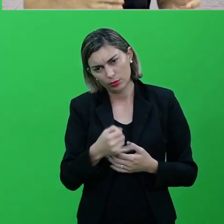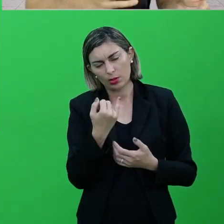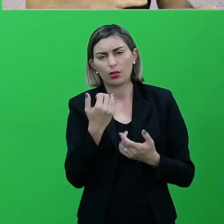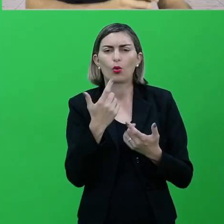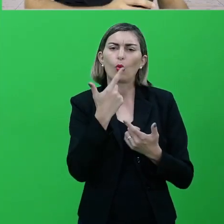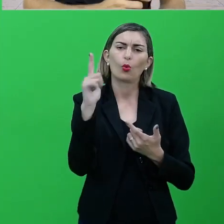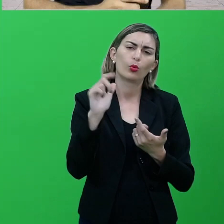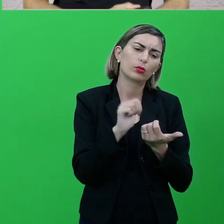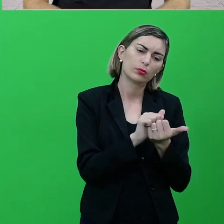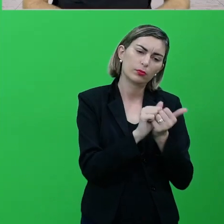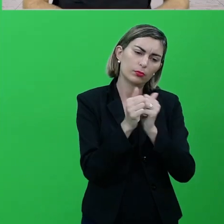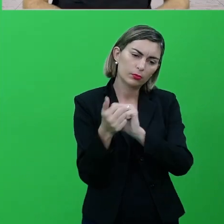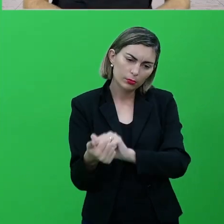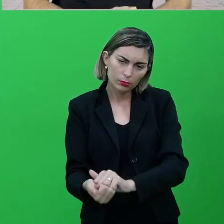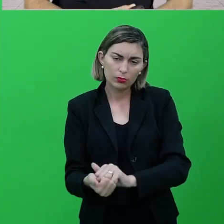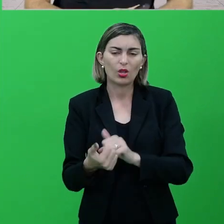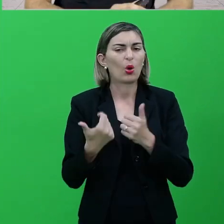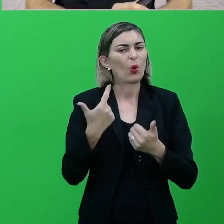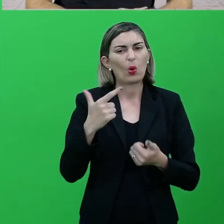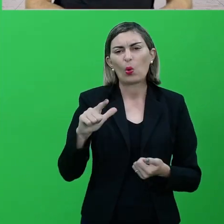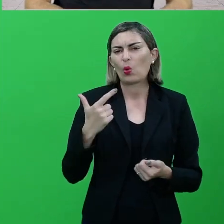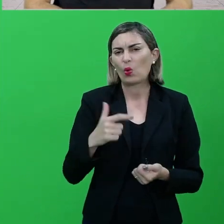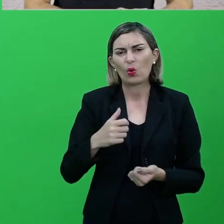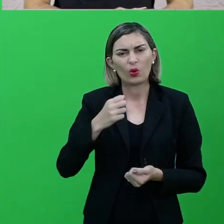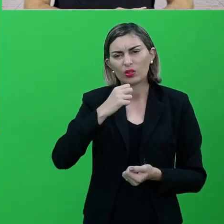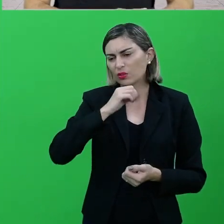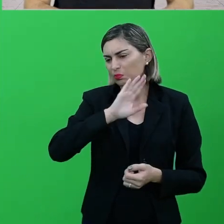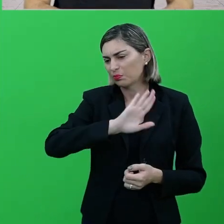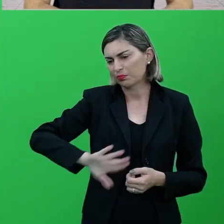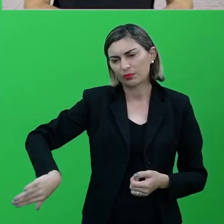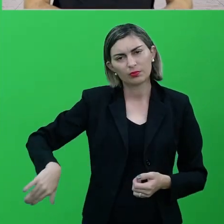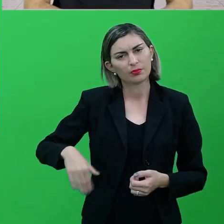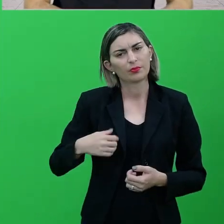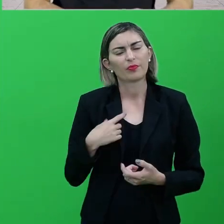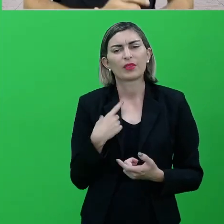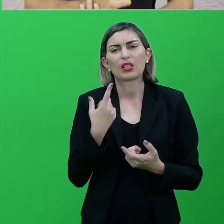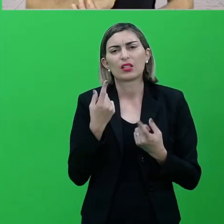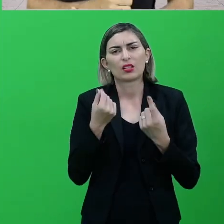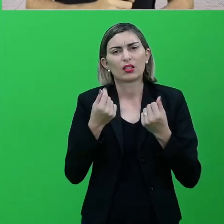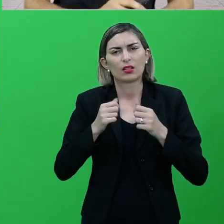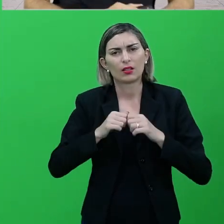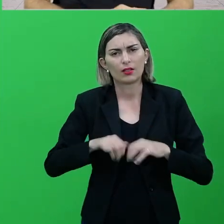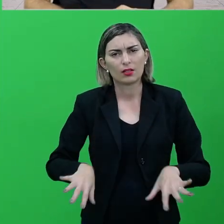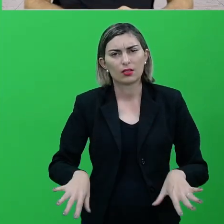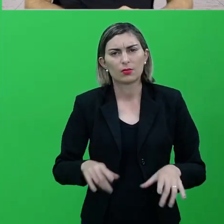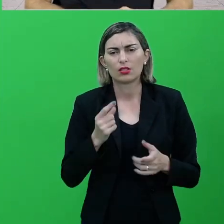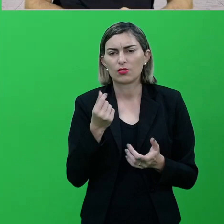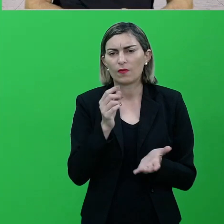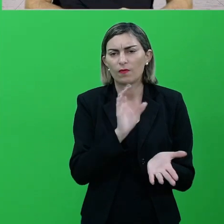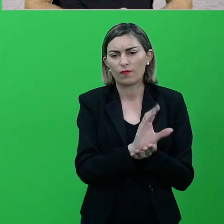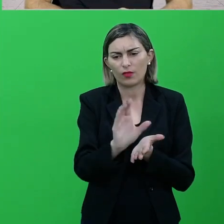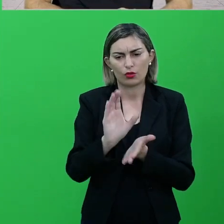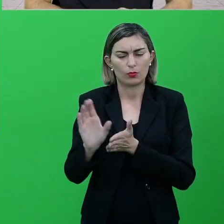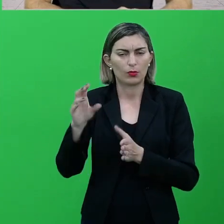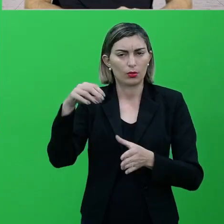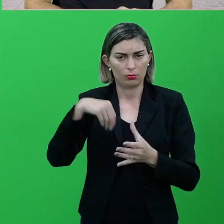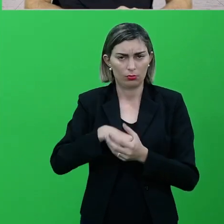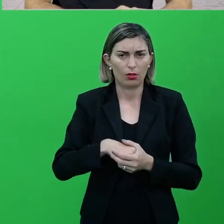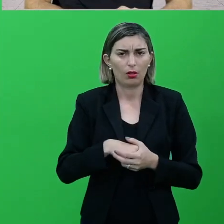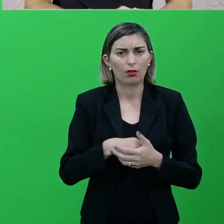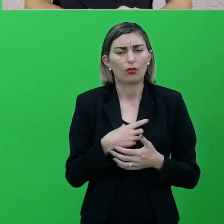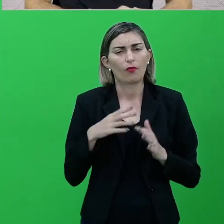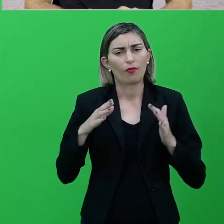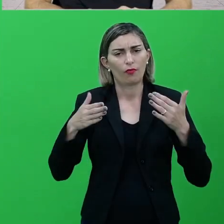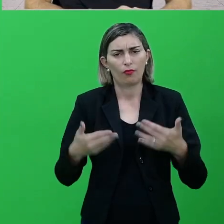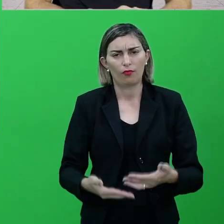adaptações, outros precisam ser descartados. Inovação relativa às despesas, por exemplo. Os investimentos internos no setor público são focados